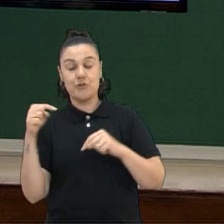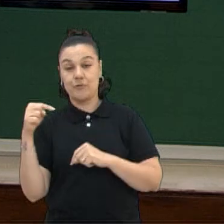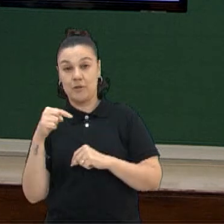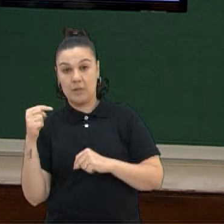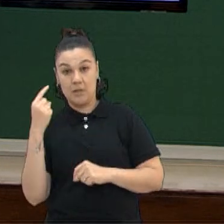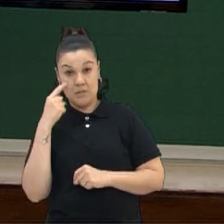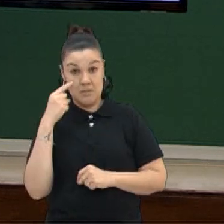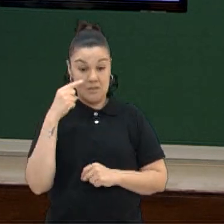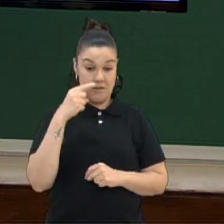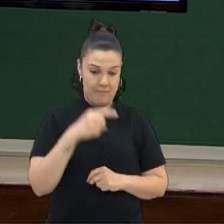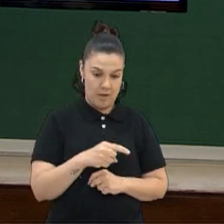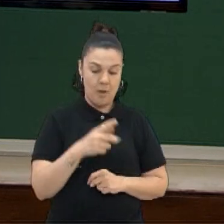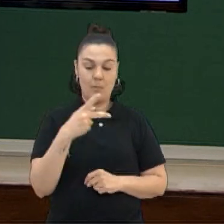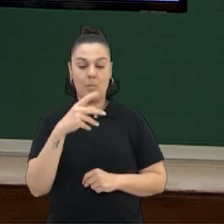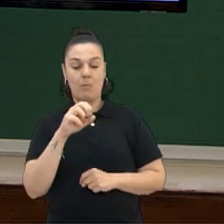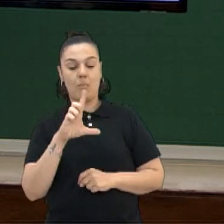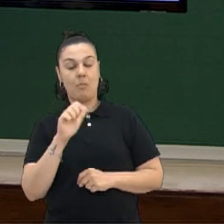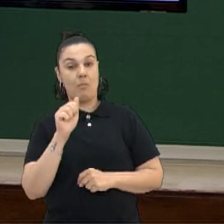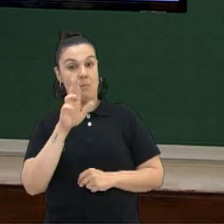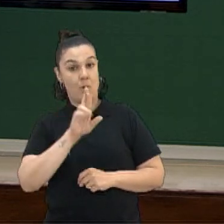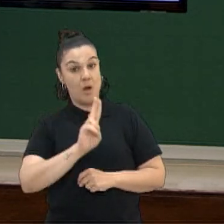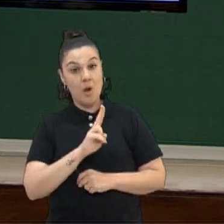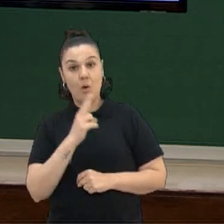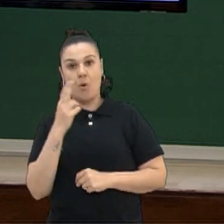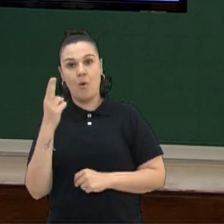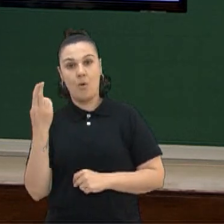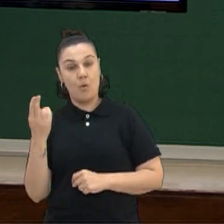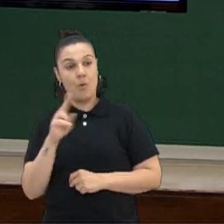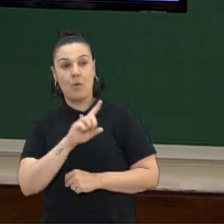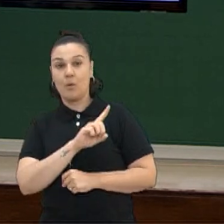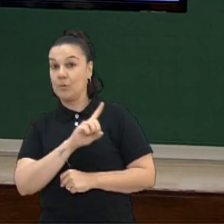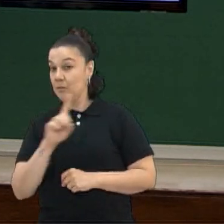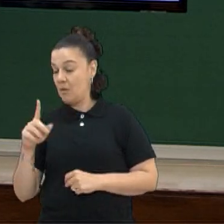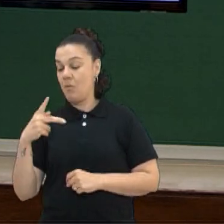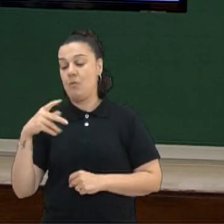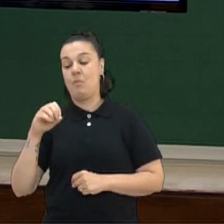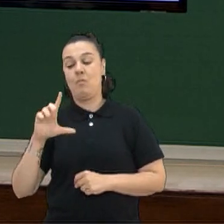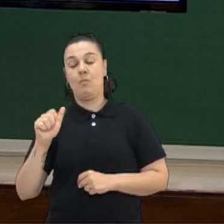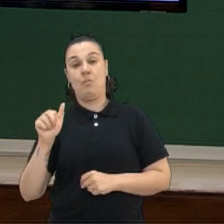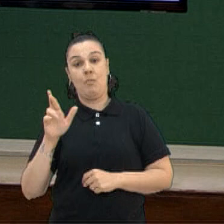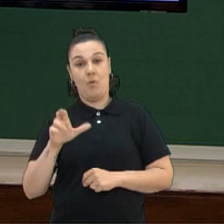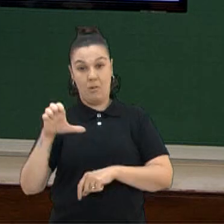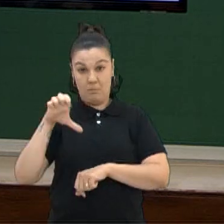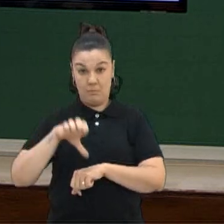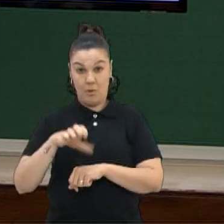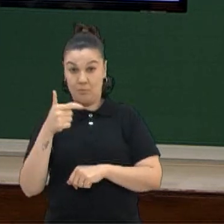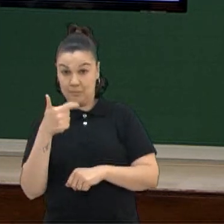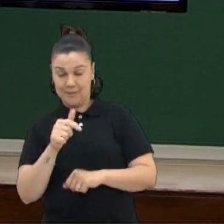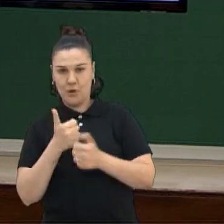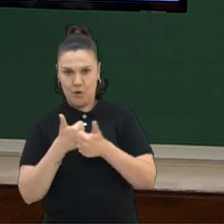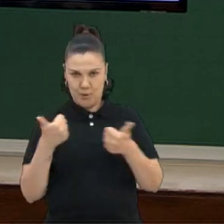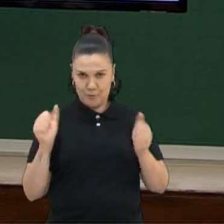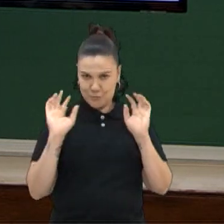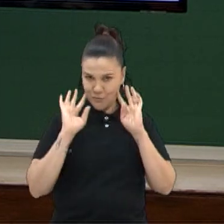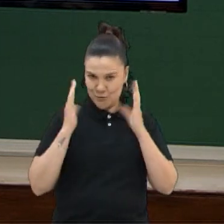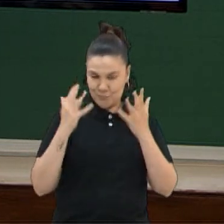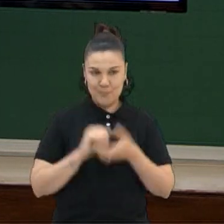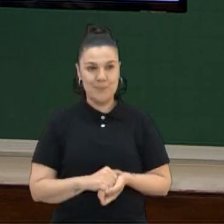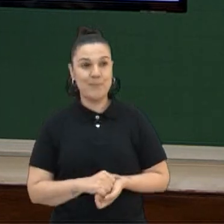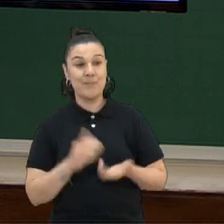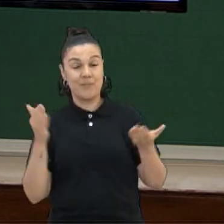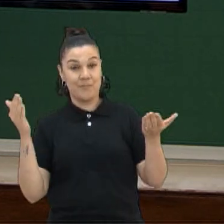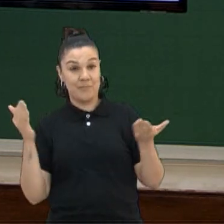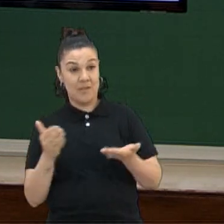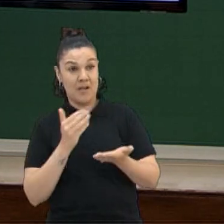sua molécula é uma molécula polar ou se a sua molécula é uma molécula apolar. Show de bola? Beleza?